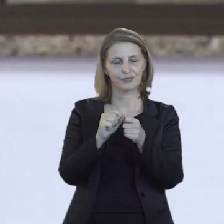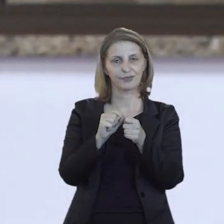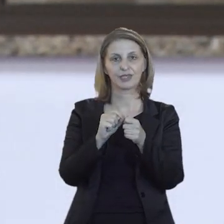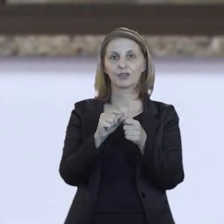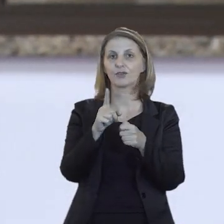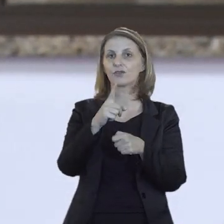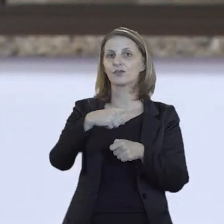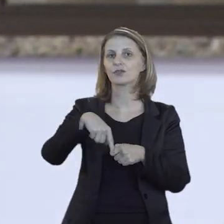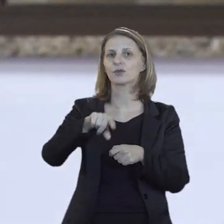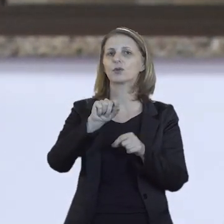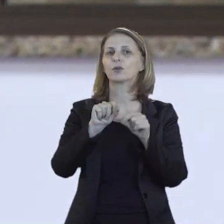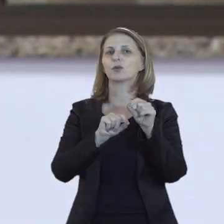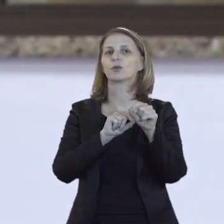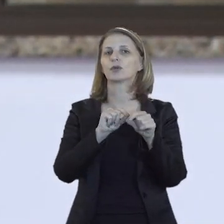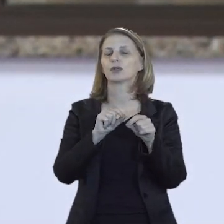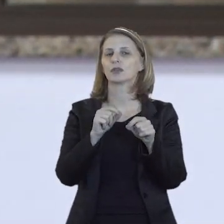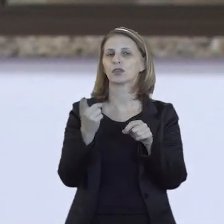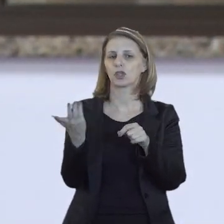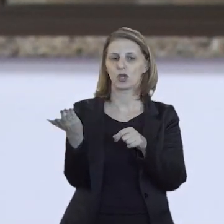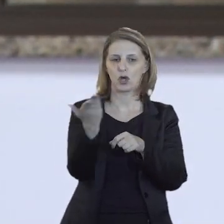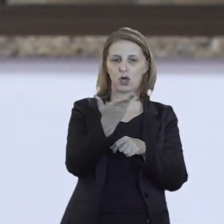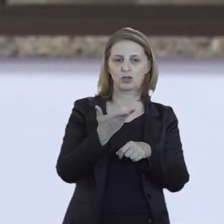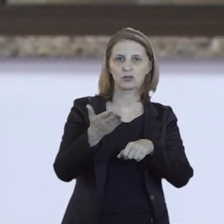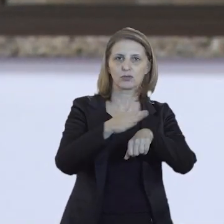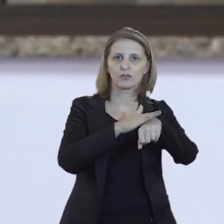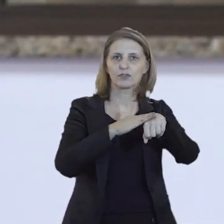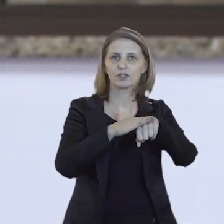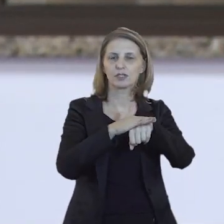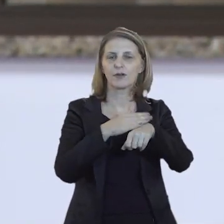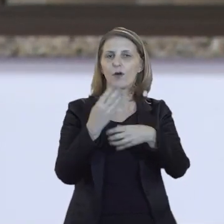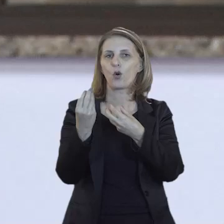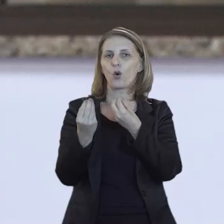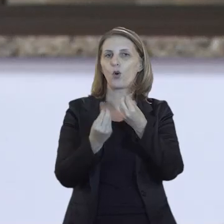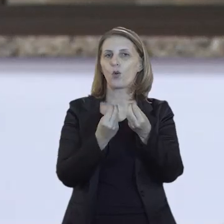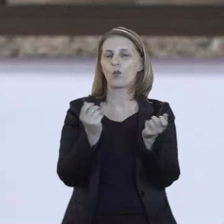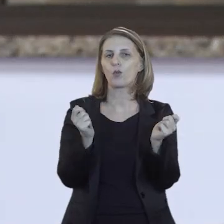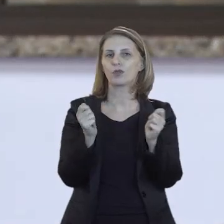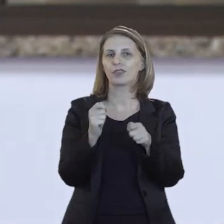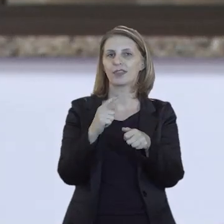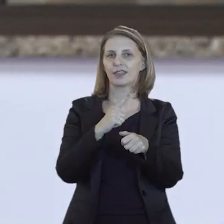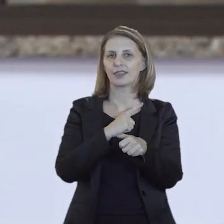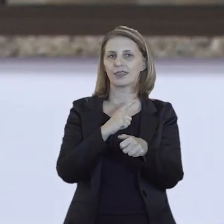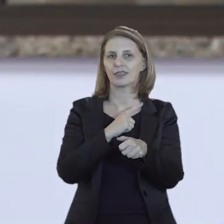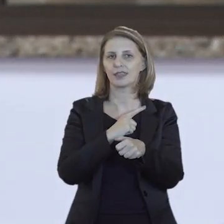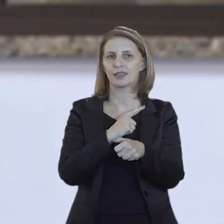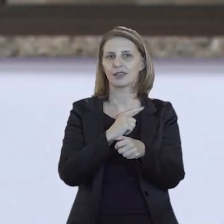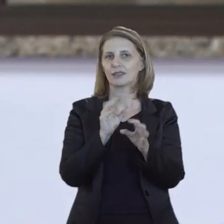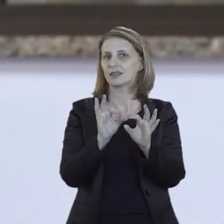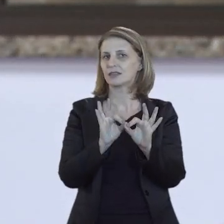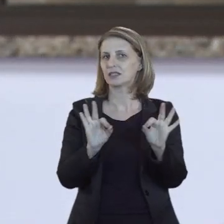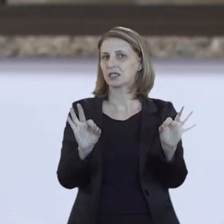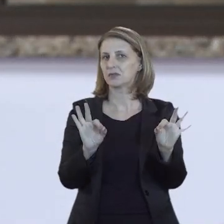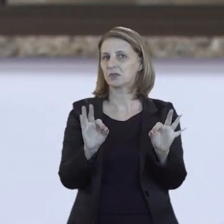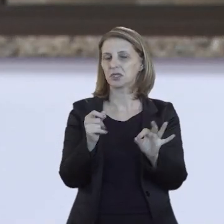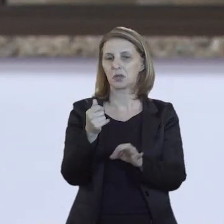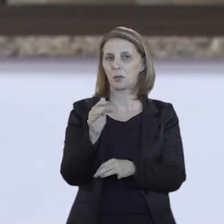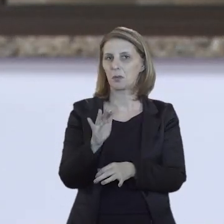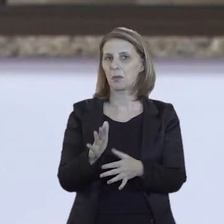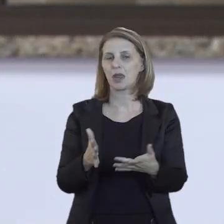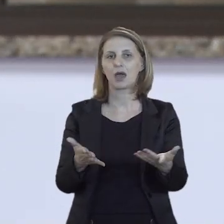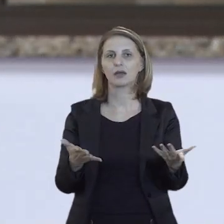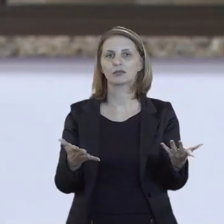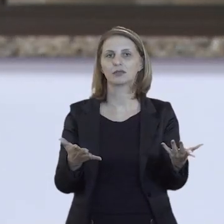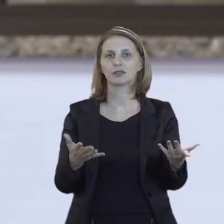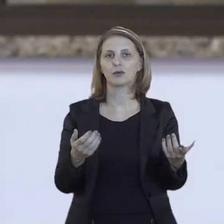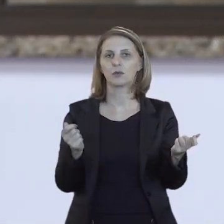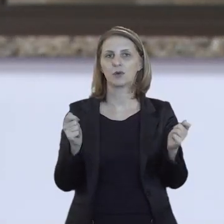aí com o público. Que mecanismos, né, a gente conversando entre nós, a gente poderia ter